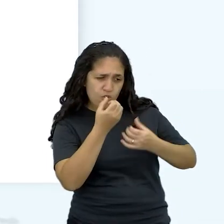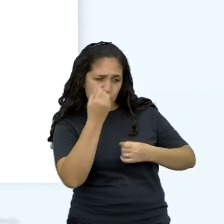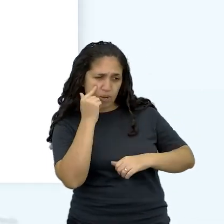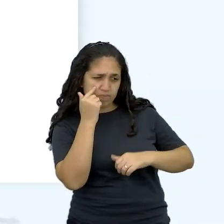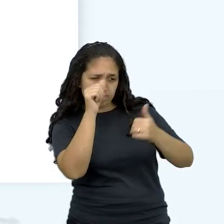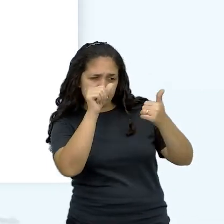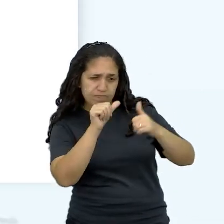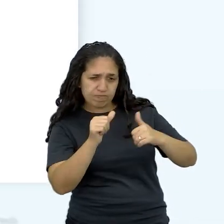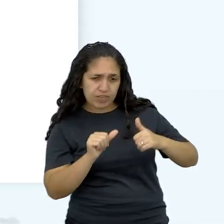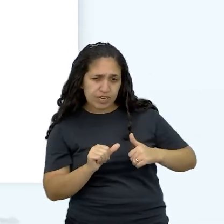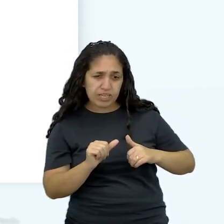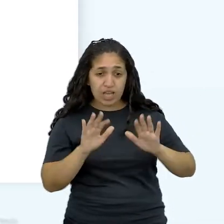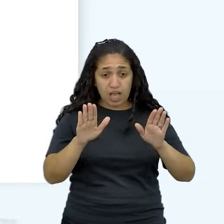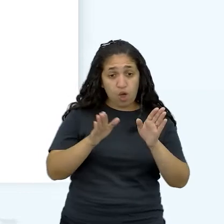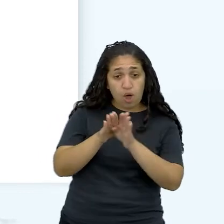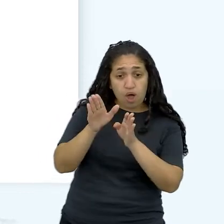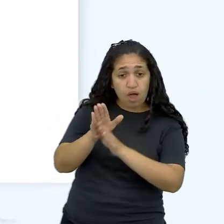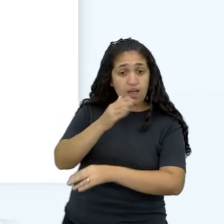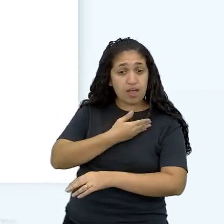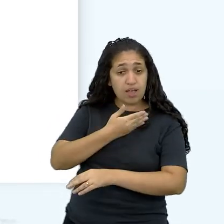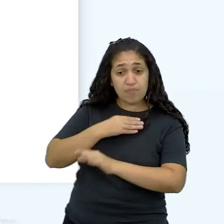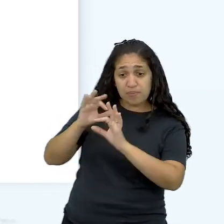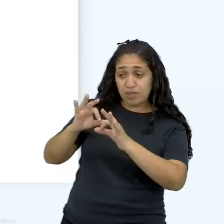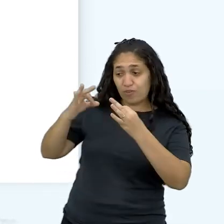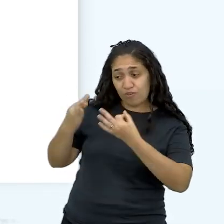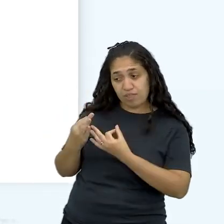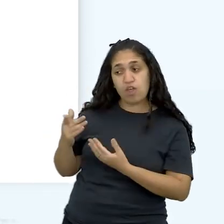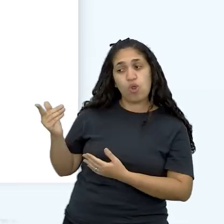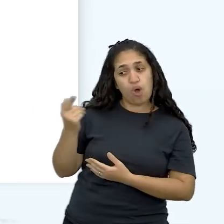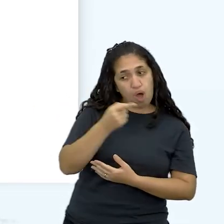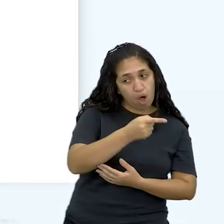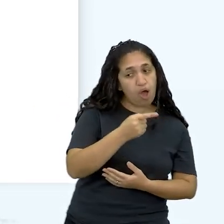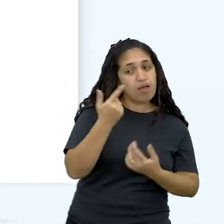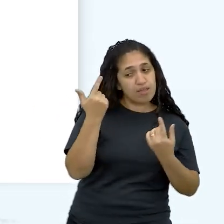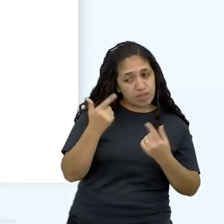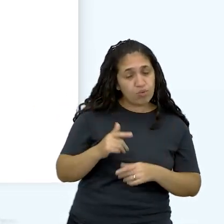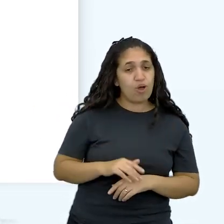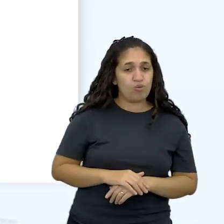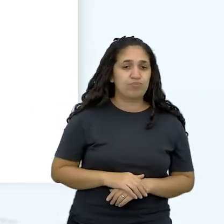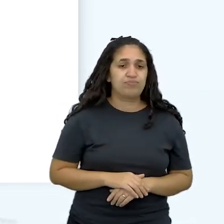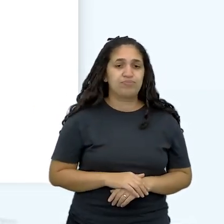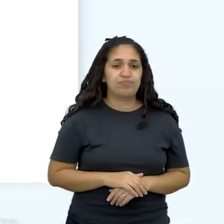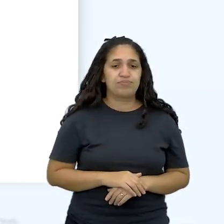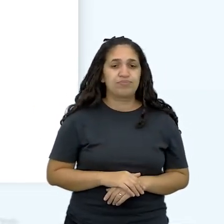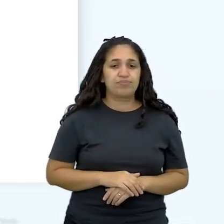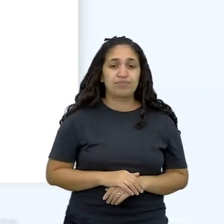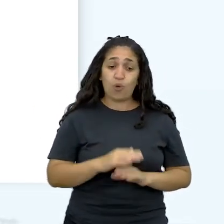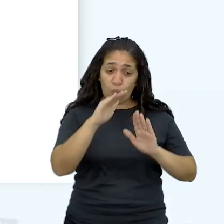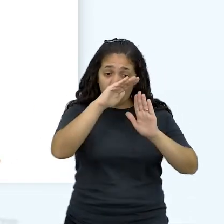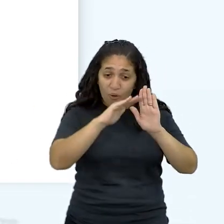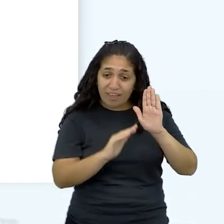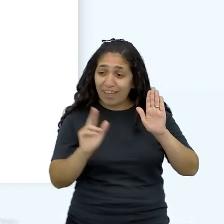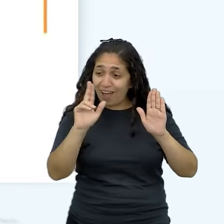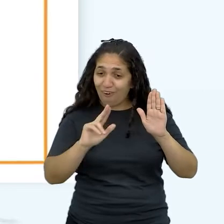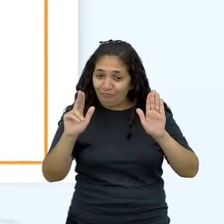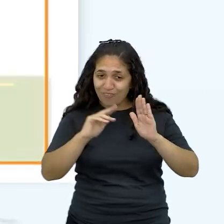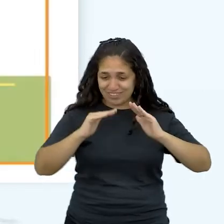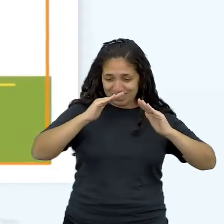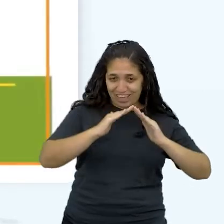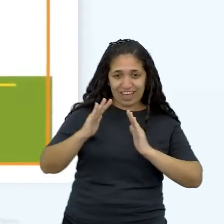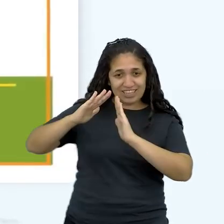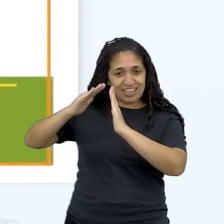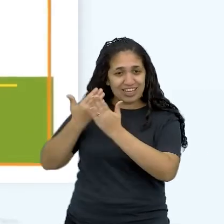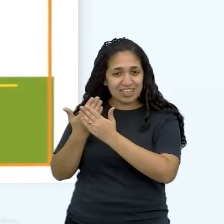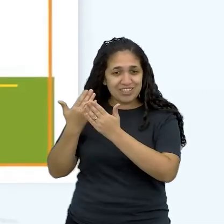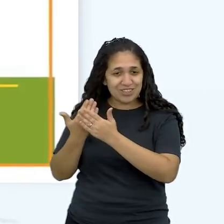você e aconselhe os seus amigos e familiares a fazerem o mesmo. Utilize o guia na sua casa, colégio,